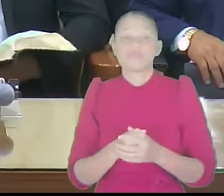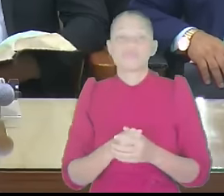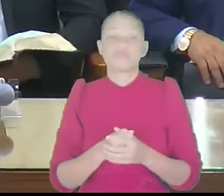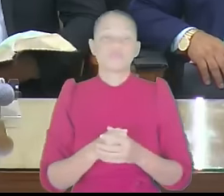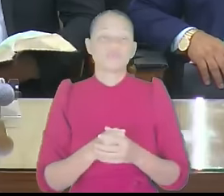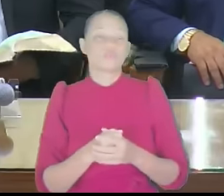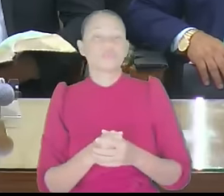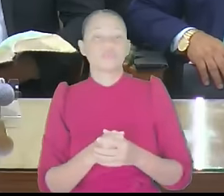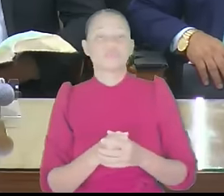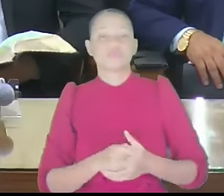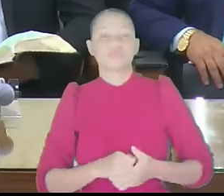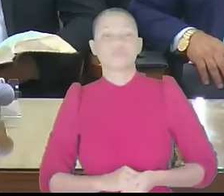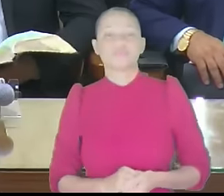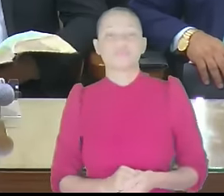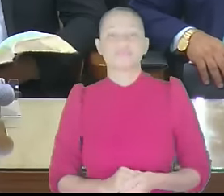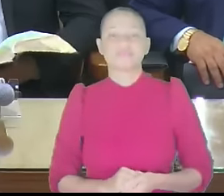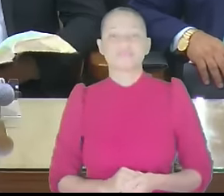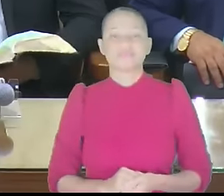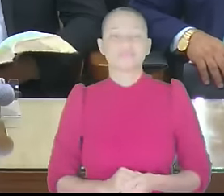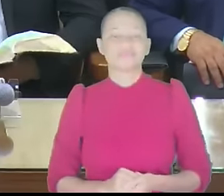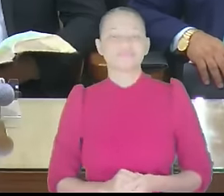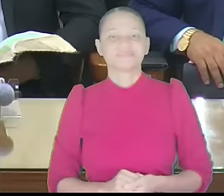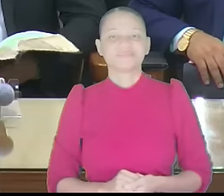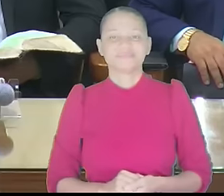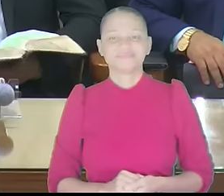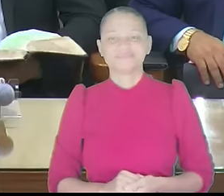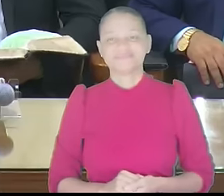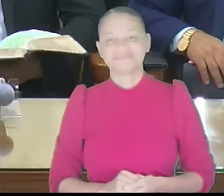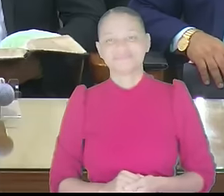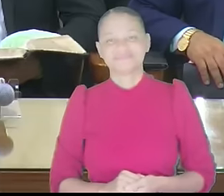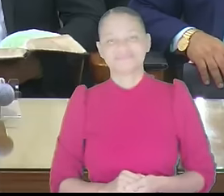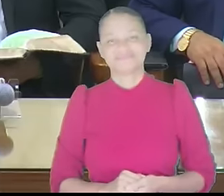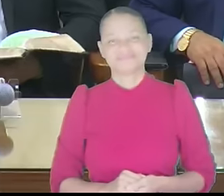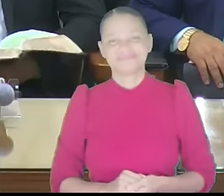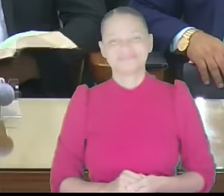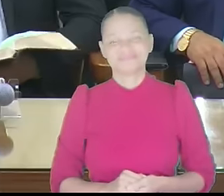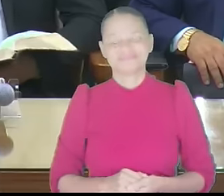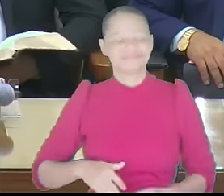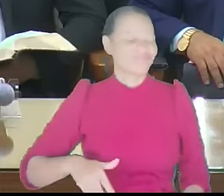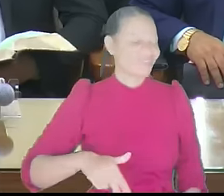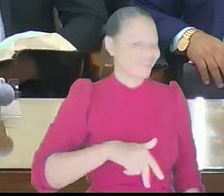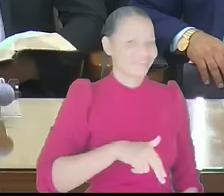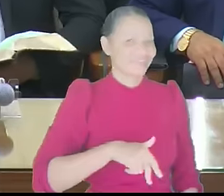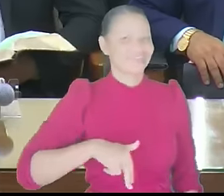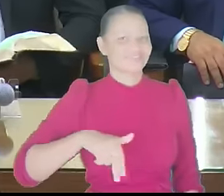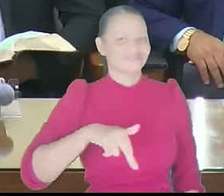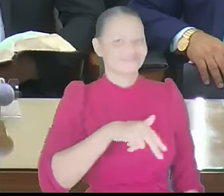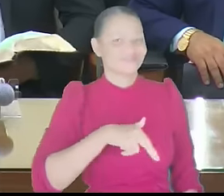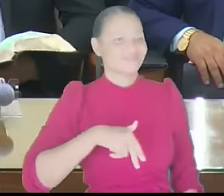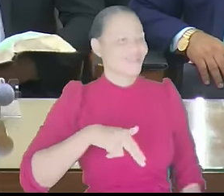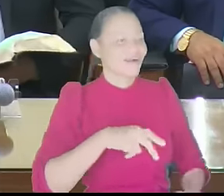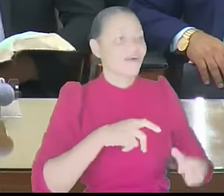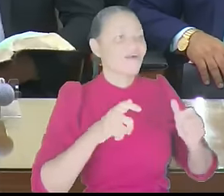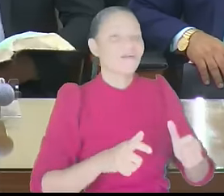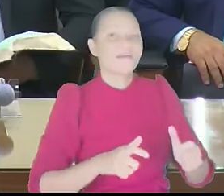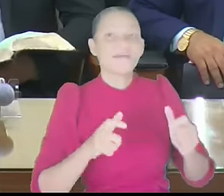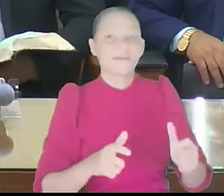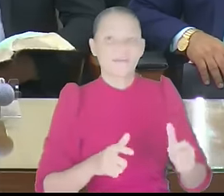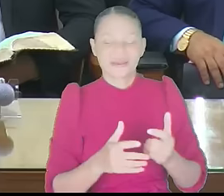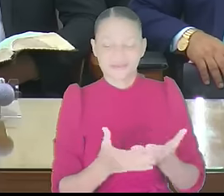tiraram o manto, deram uma surra. E depois ela rodou. Foi para onde? No jardim. No